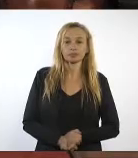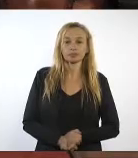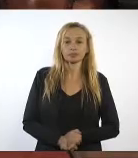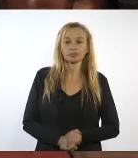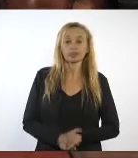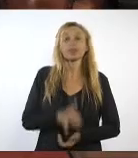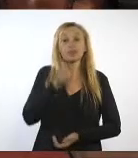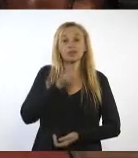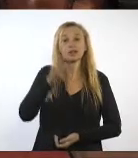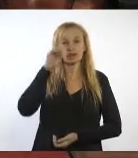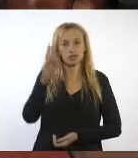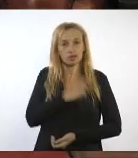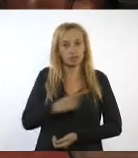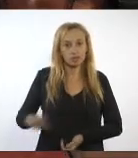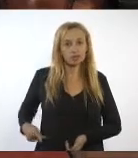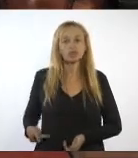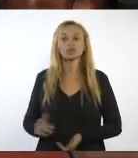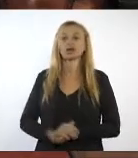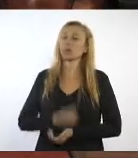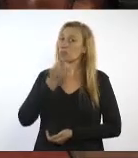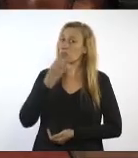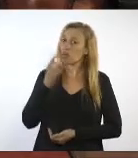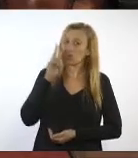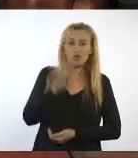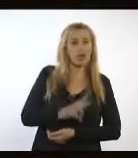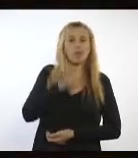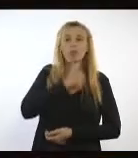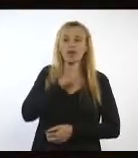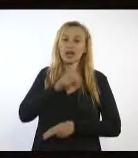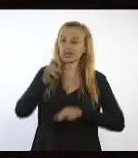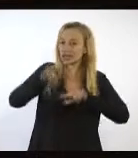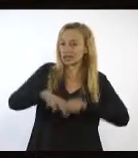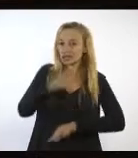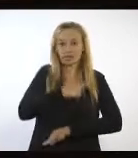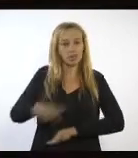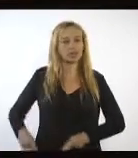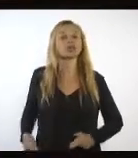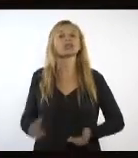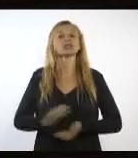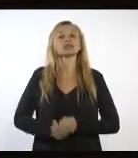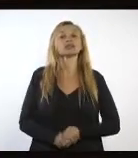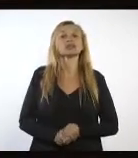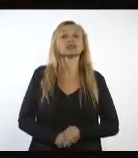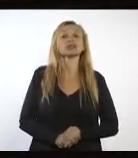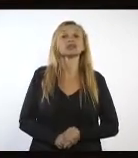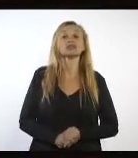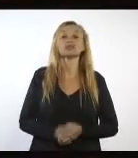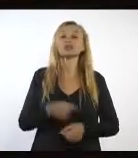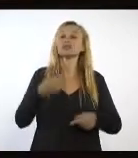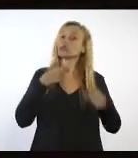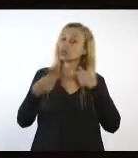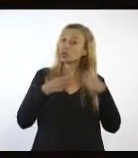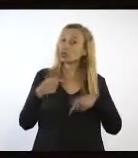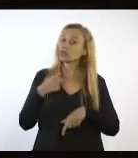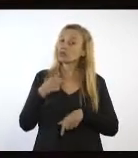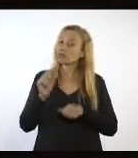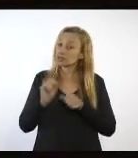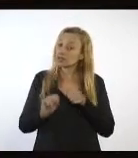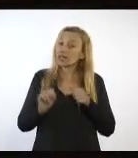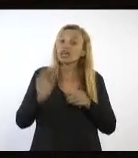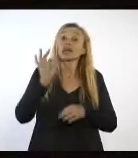Senhora presidenta, sempre bom ver mulheres nesse lugar. E o debate que eu vou fazer aqui é justamente